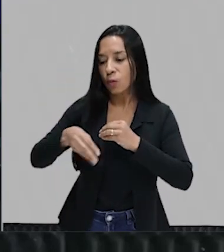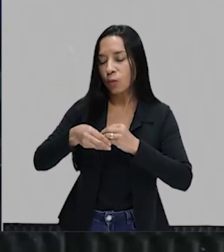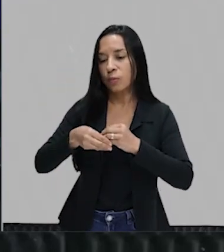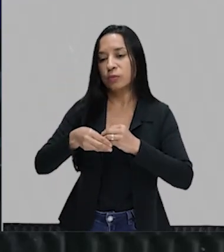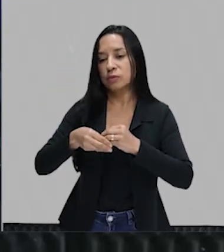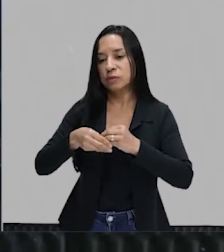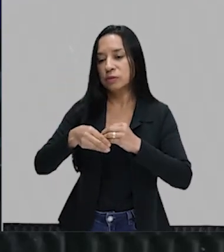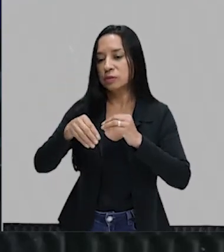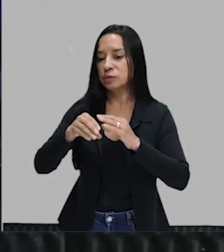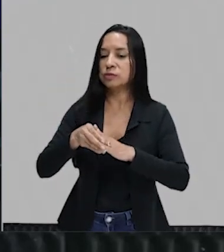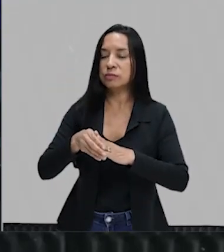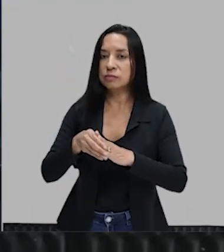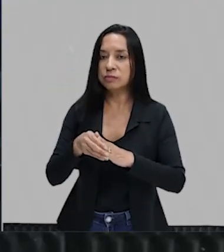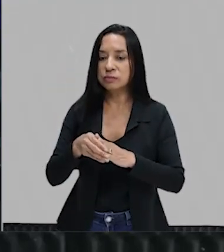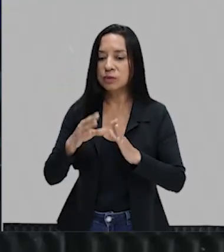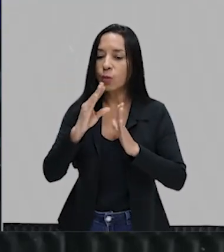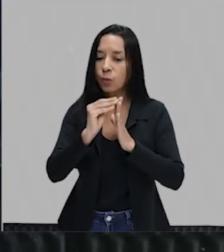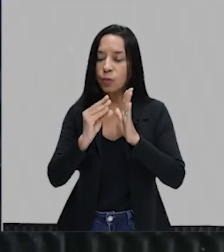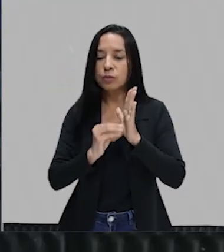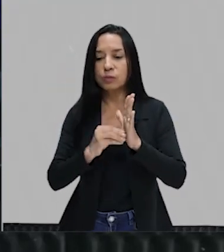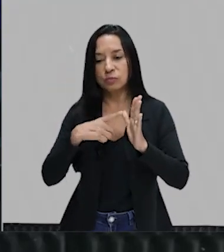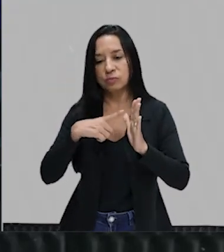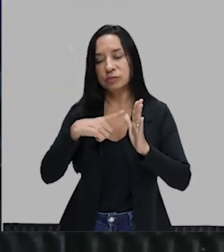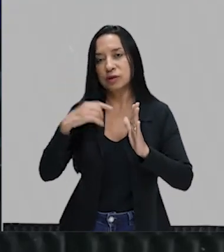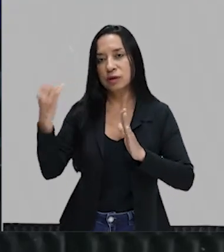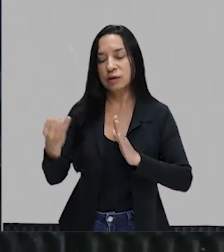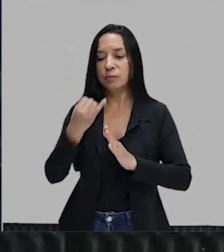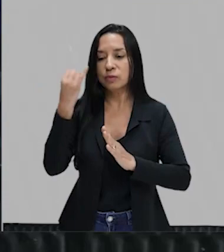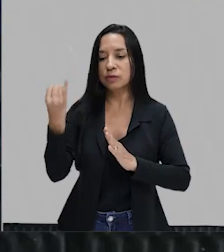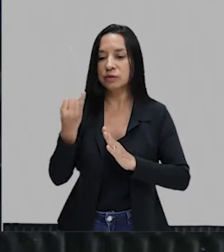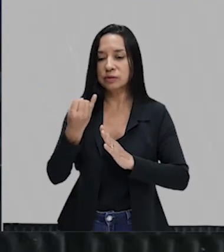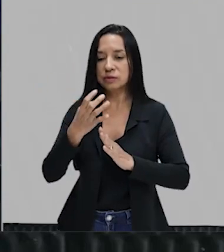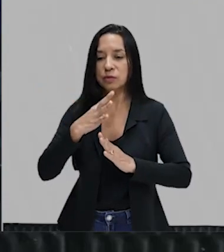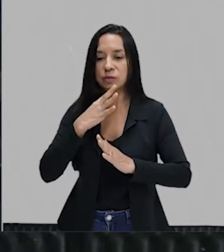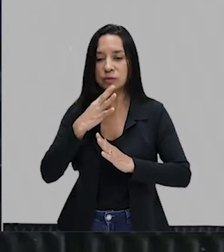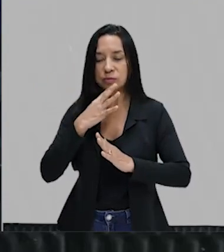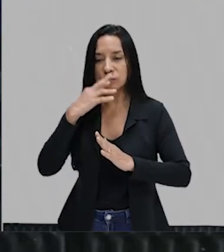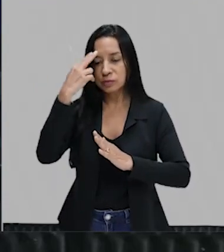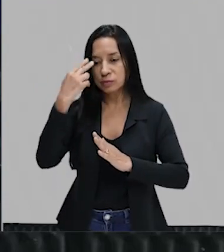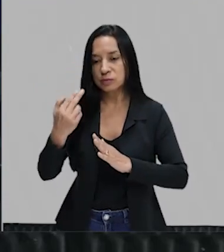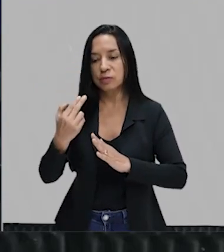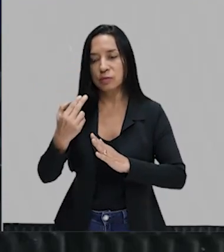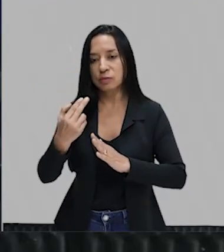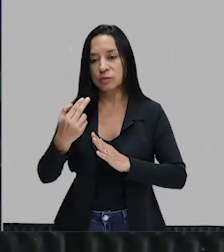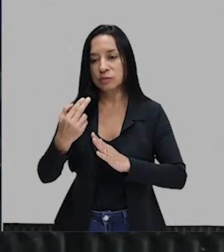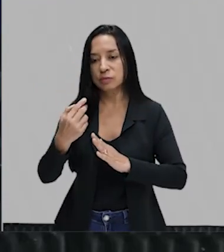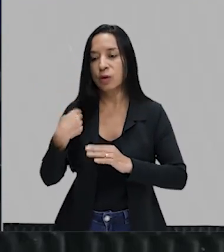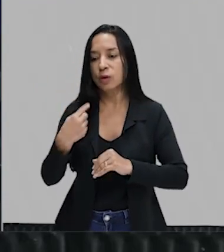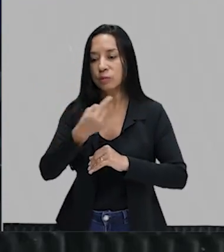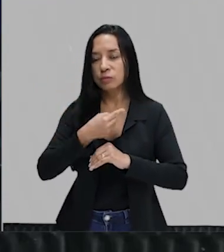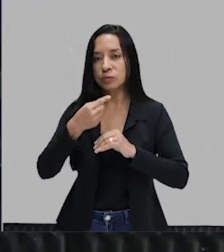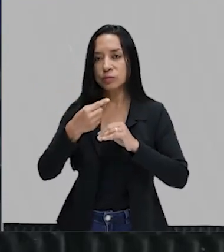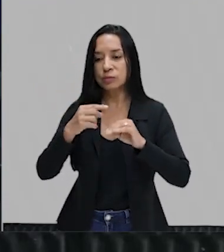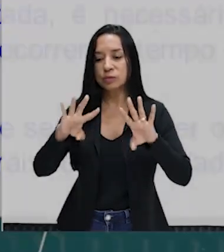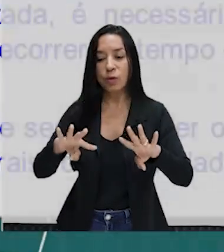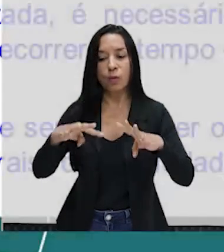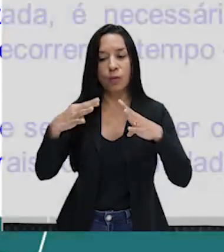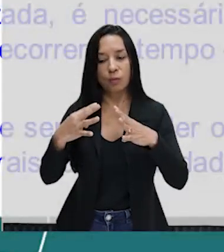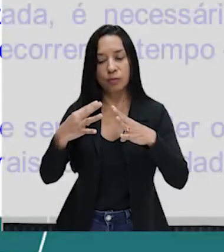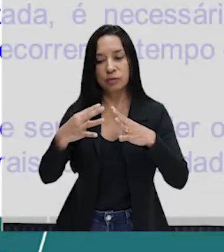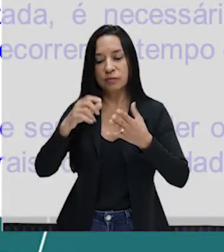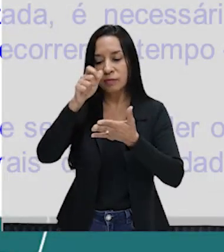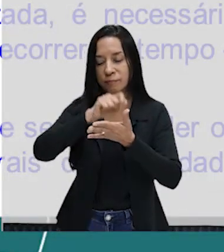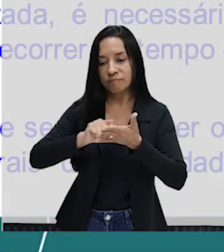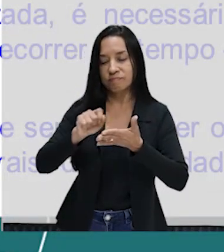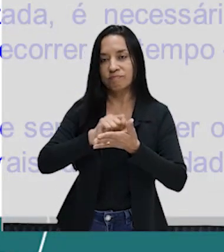para a produção do conhecimento histórico, um dos componentes que nós iremos observar na escrita da história é